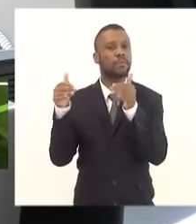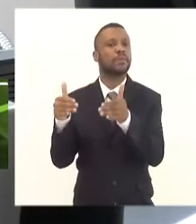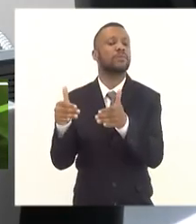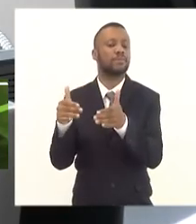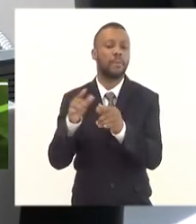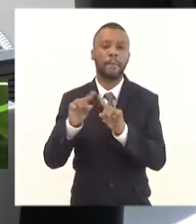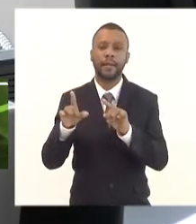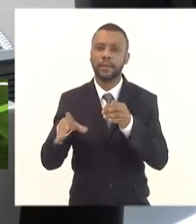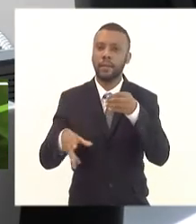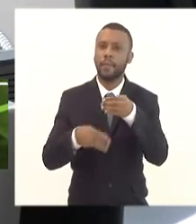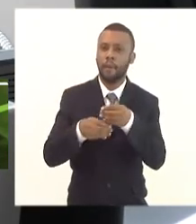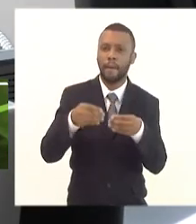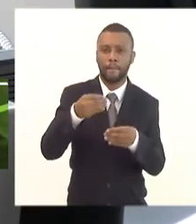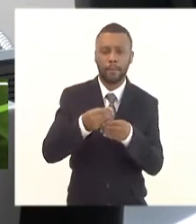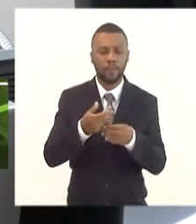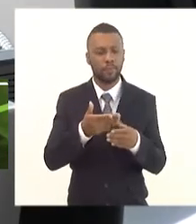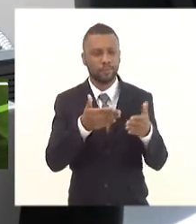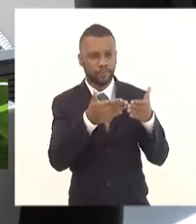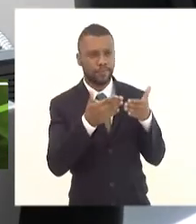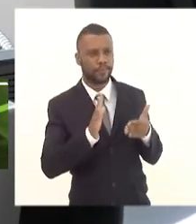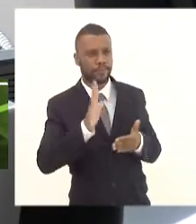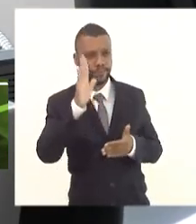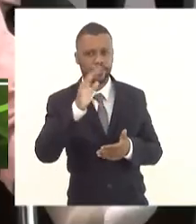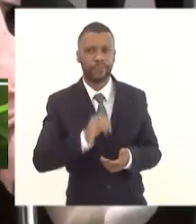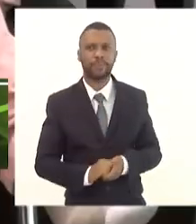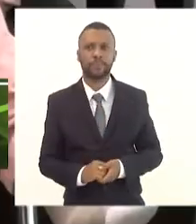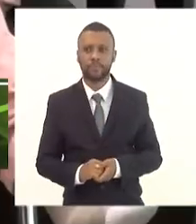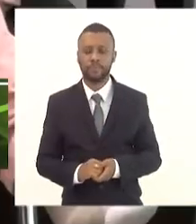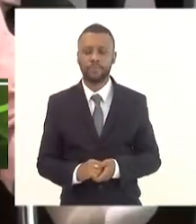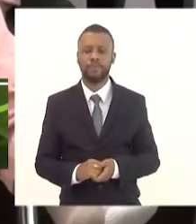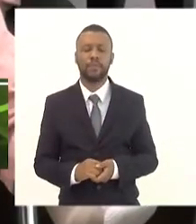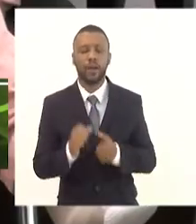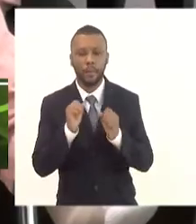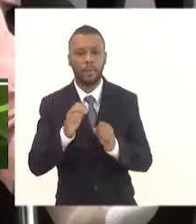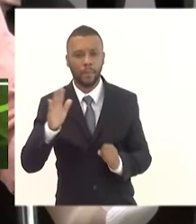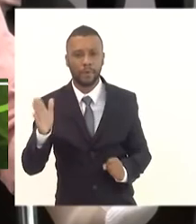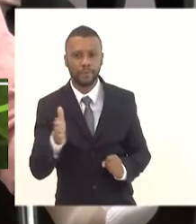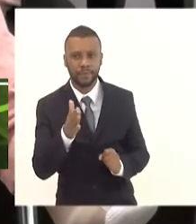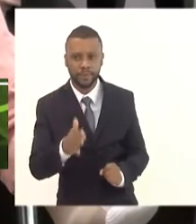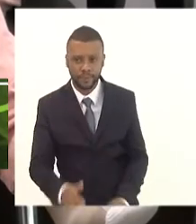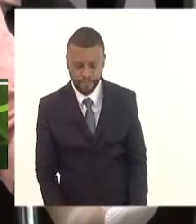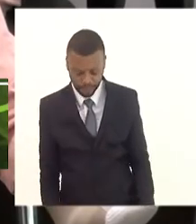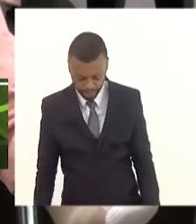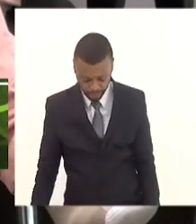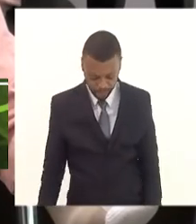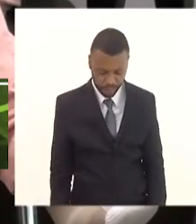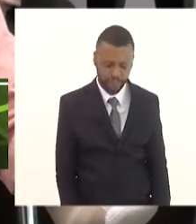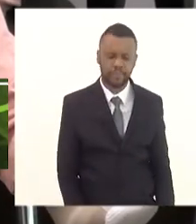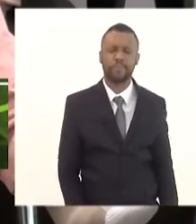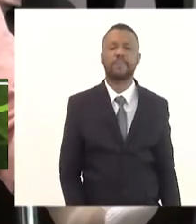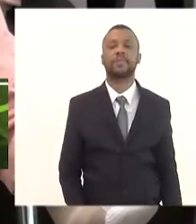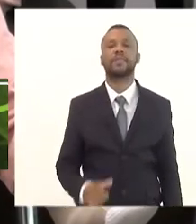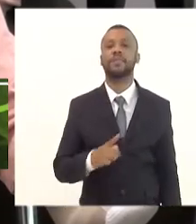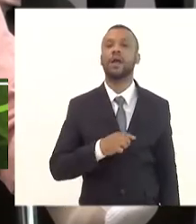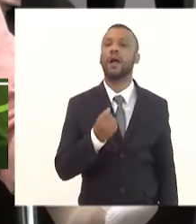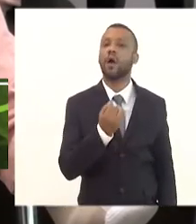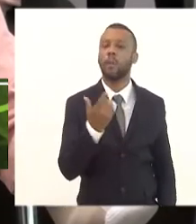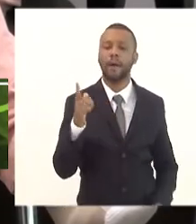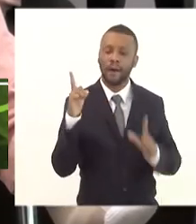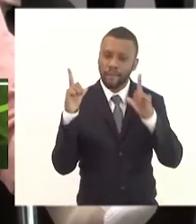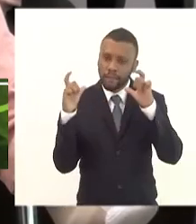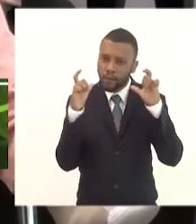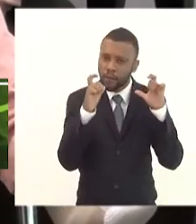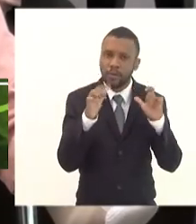uhum. Si. Por favor. Pode passar. Aí algumas fotos, esse é o exemplo do